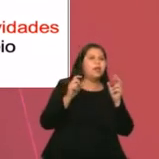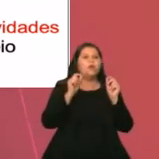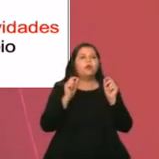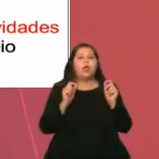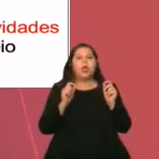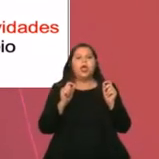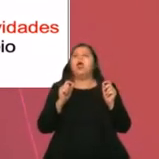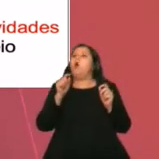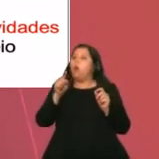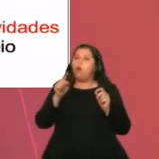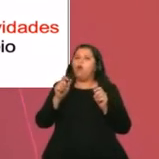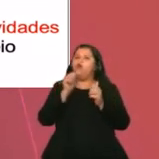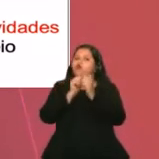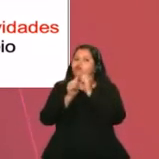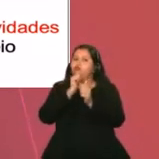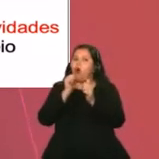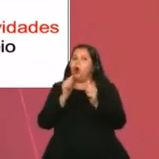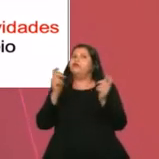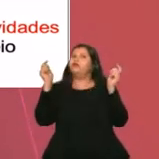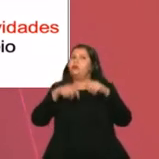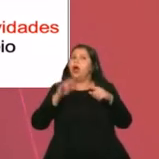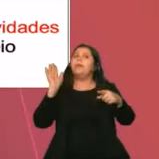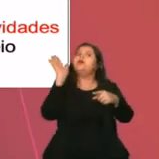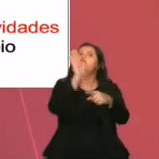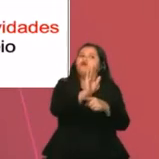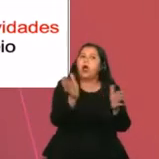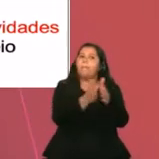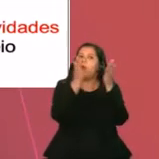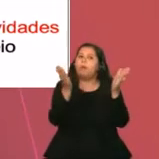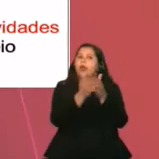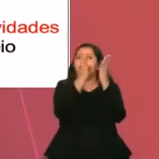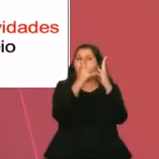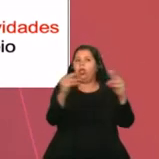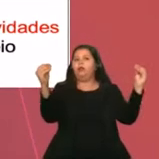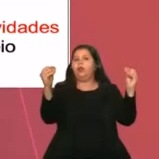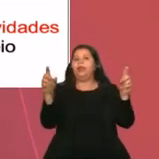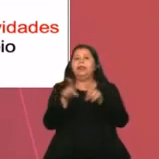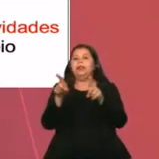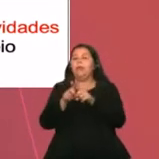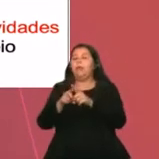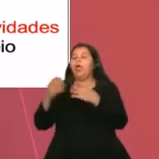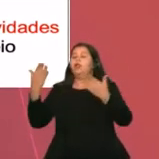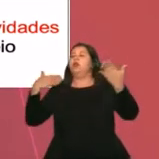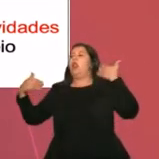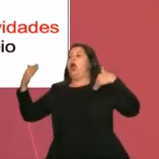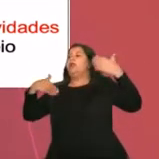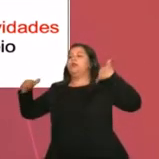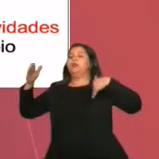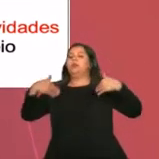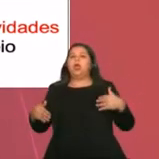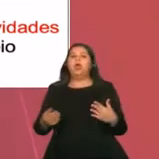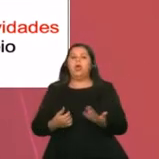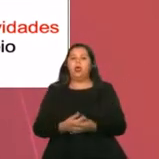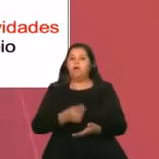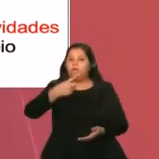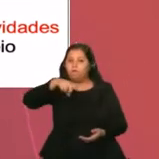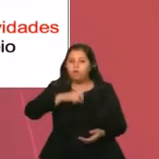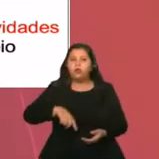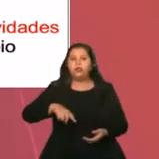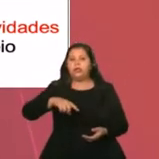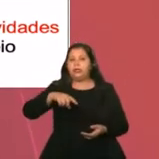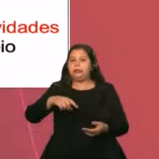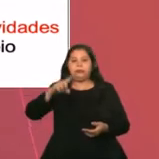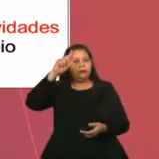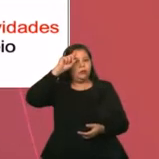esporte como meio de ascensão social e do Lazer como oportunidade lá e não pode imaginar o que o pessoal de turismo